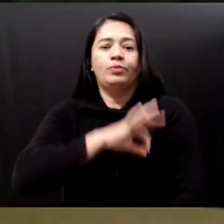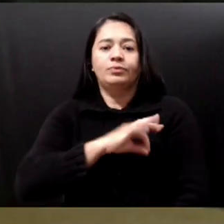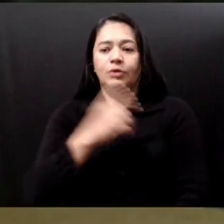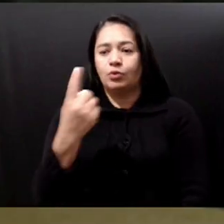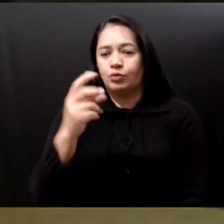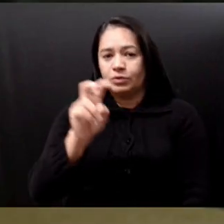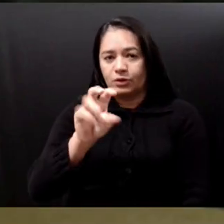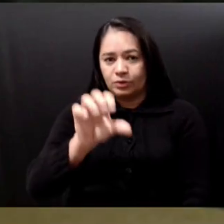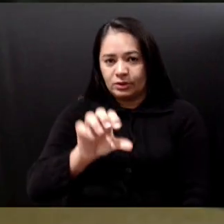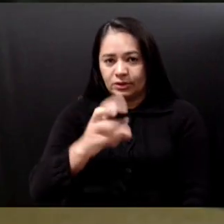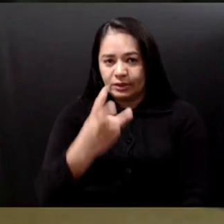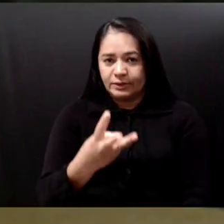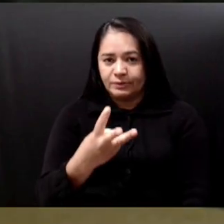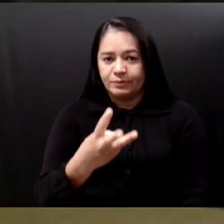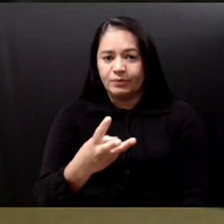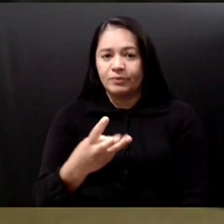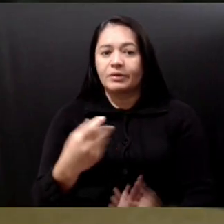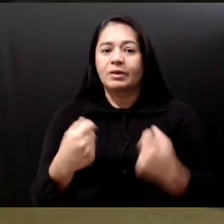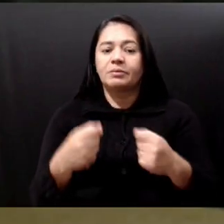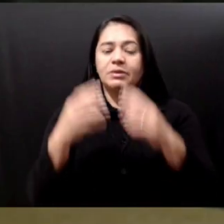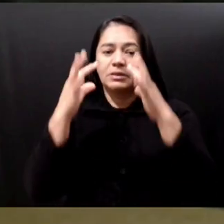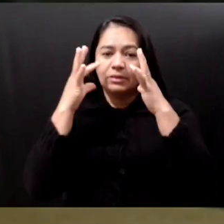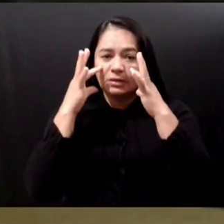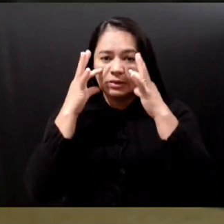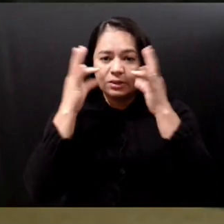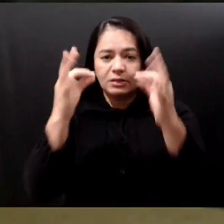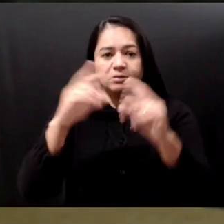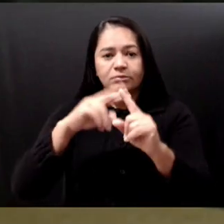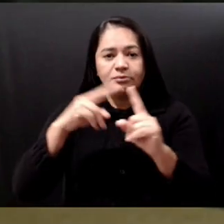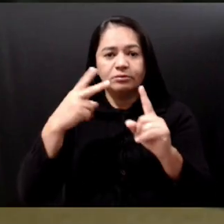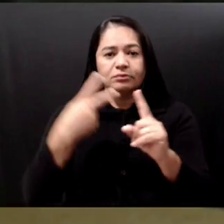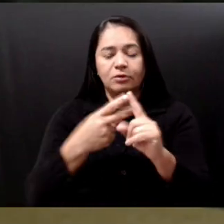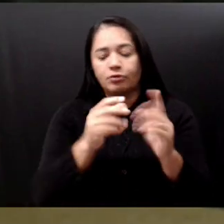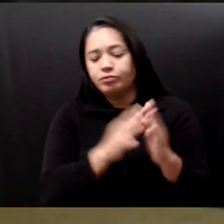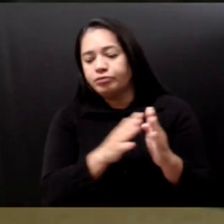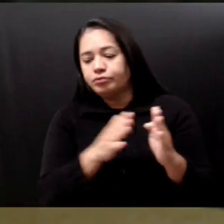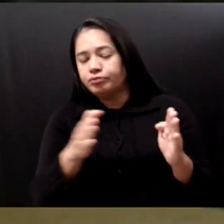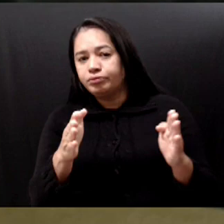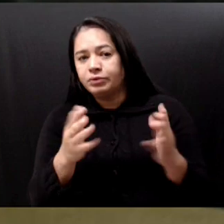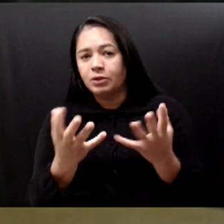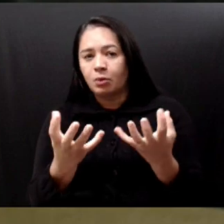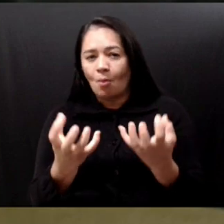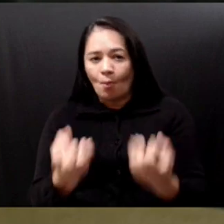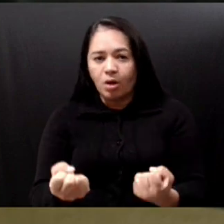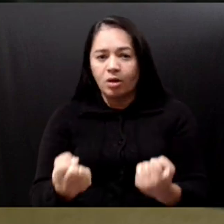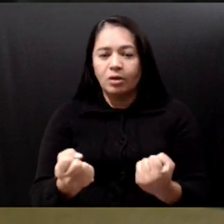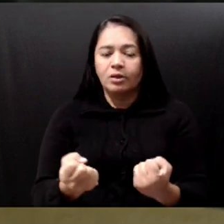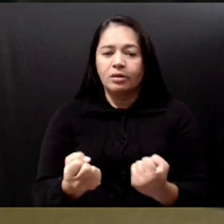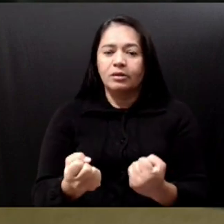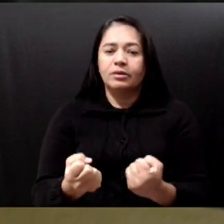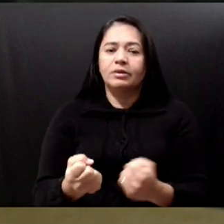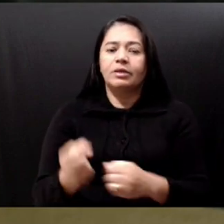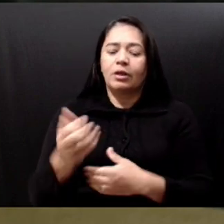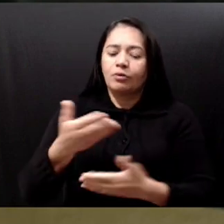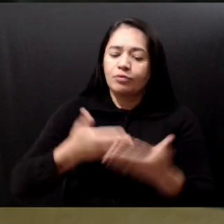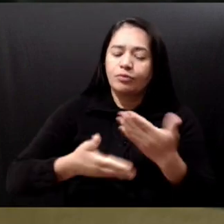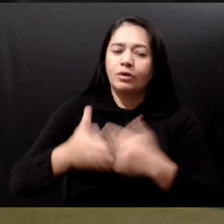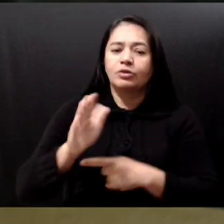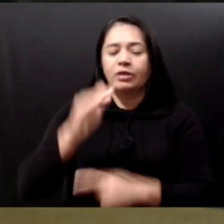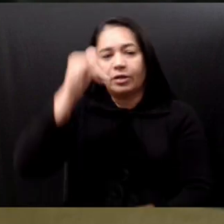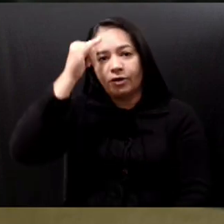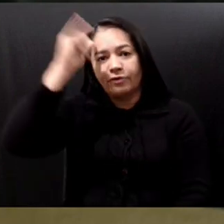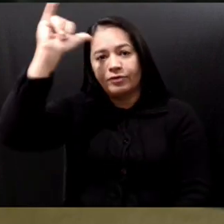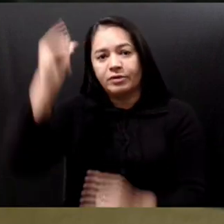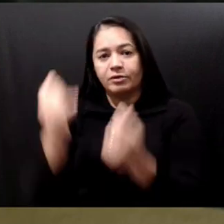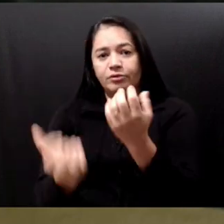é redobrar os cuidados durante este período de estiagem e colaborar para evitar focos de incêndio que causam danos à saúde